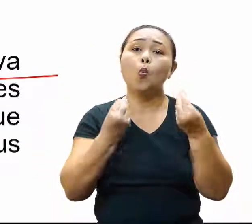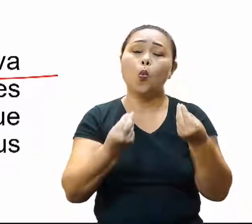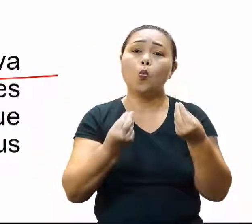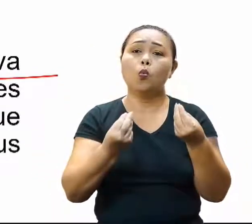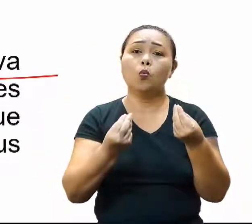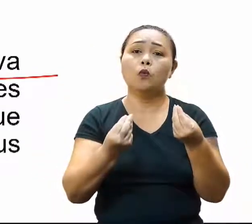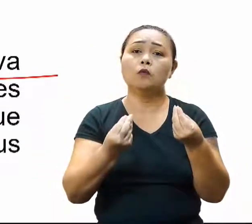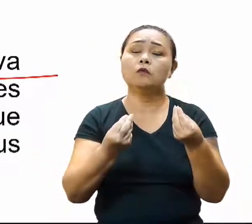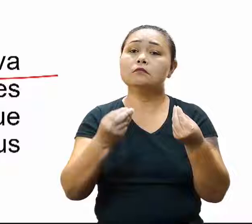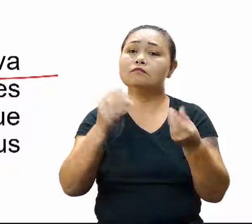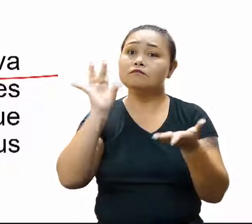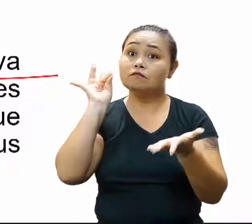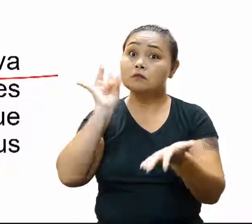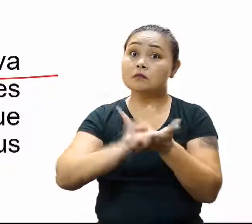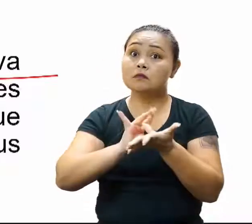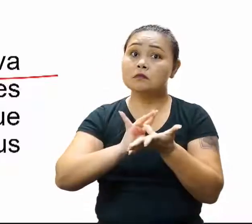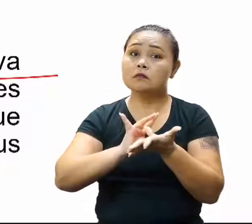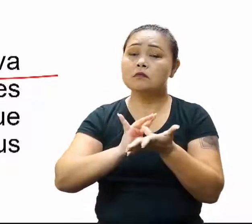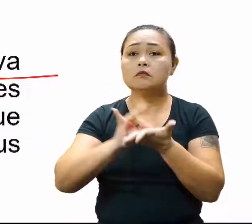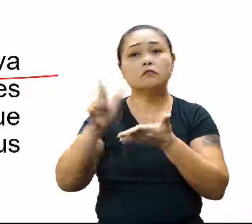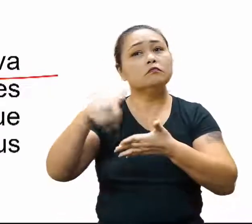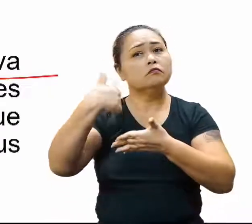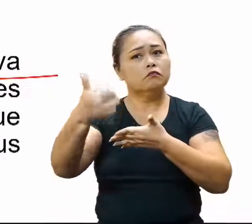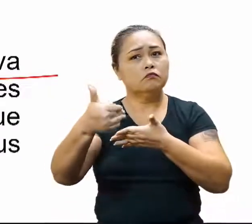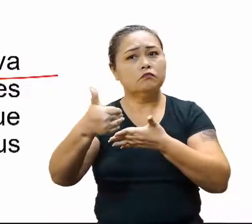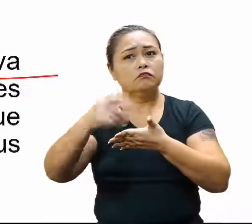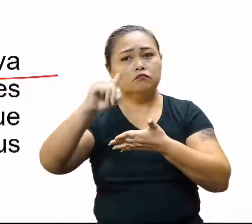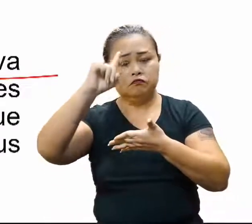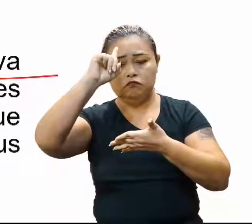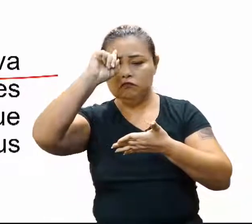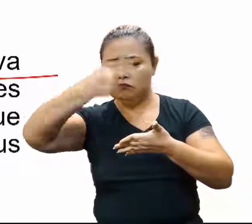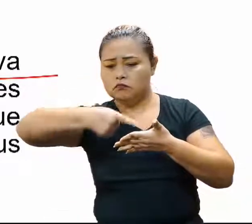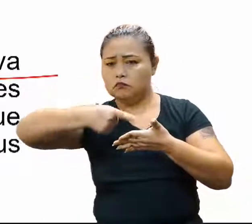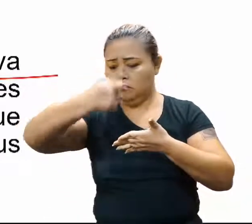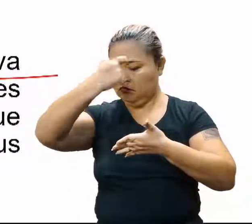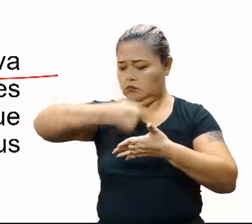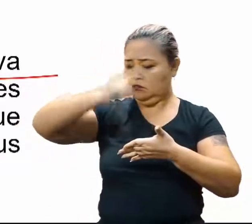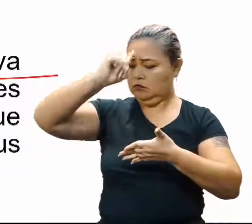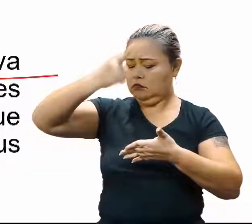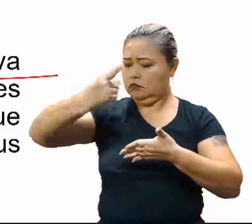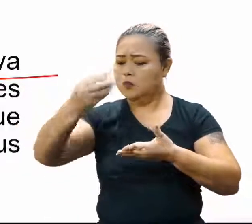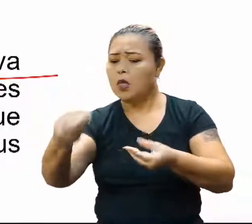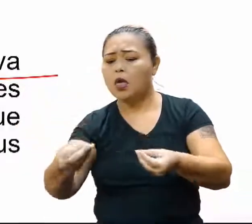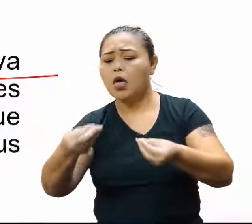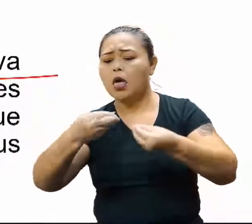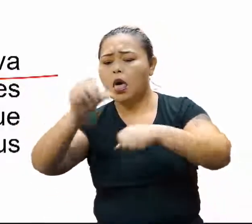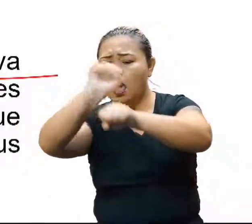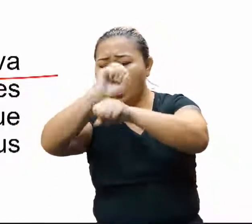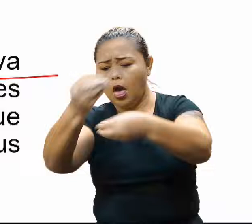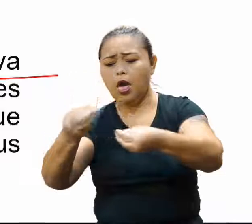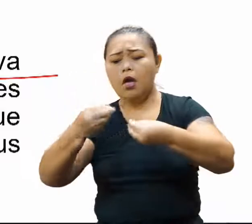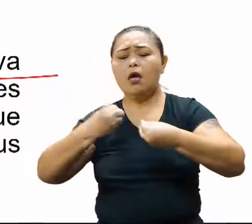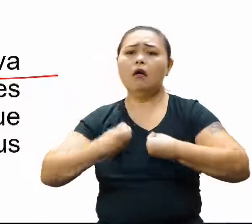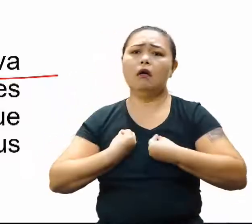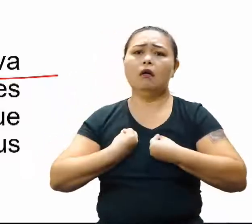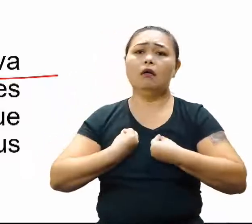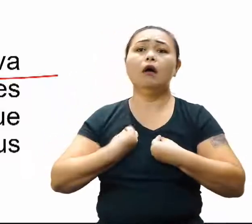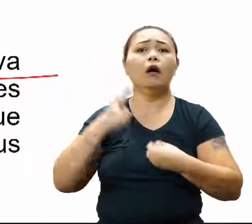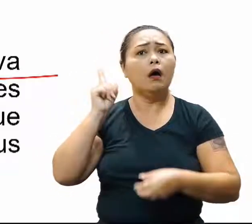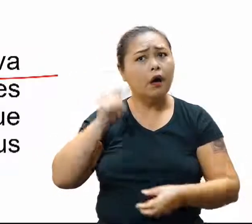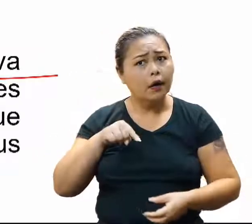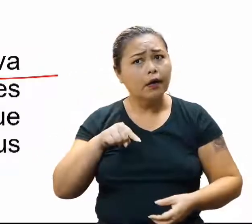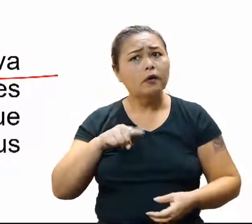cota fixa aos seus senhores. Era mesmo, professor? Sim, havia